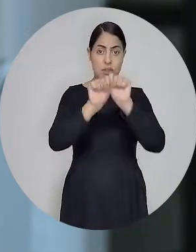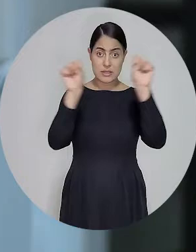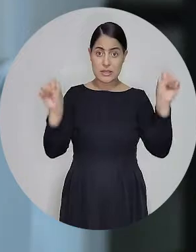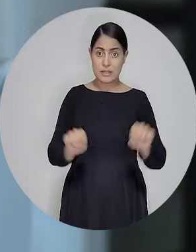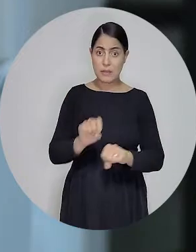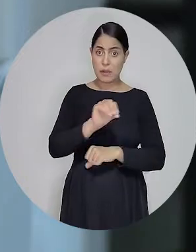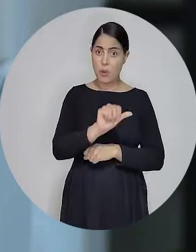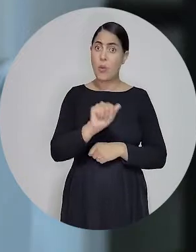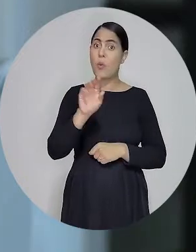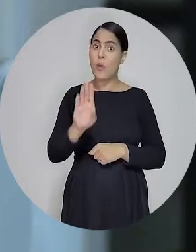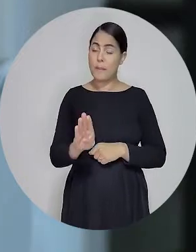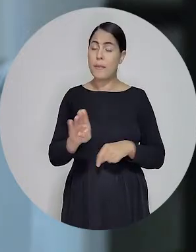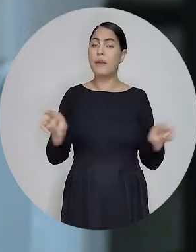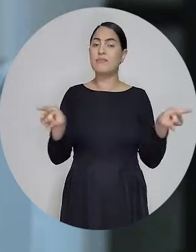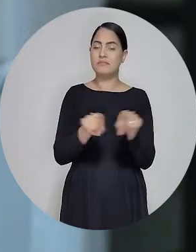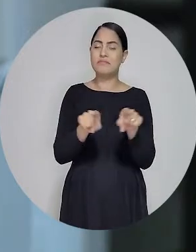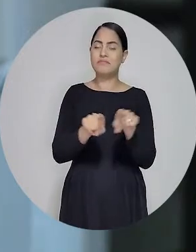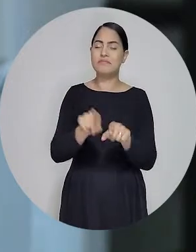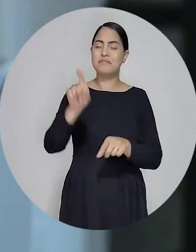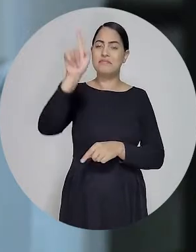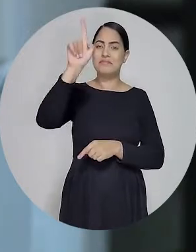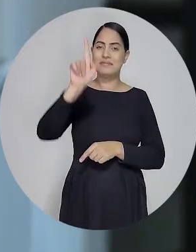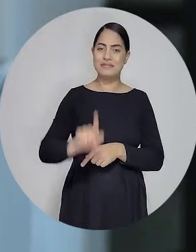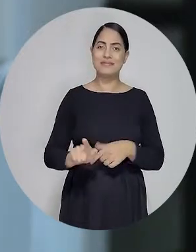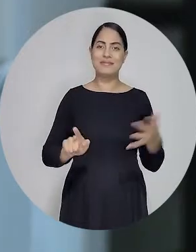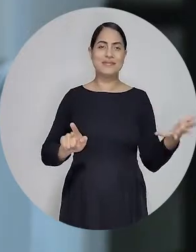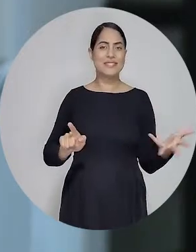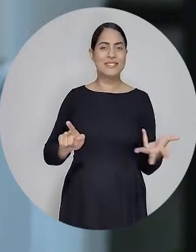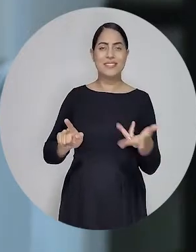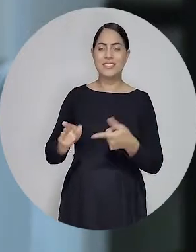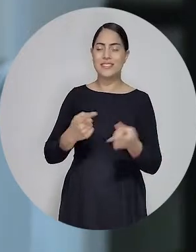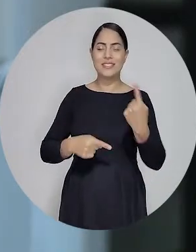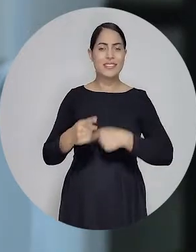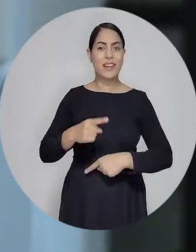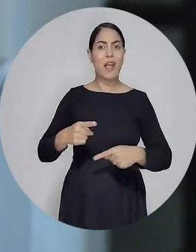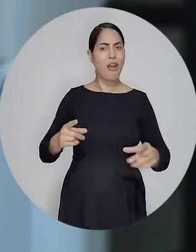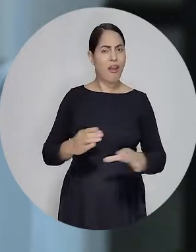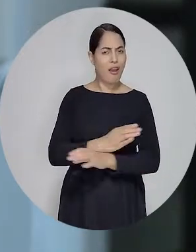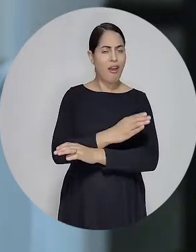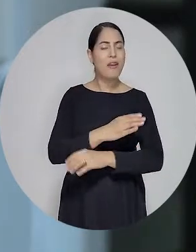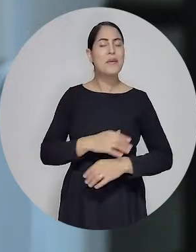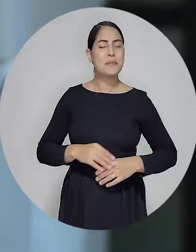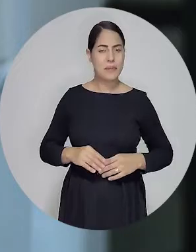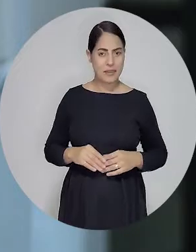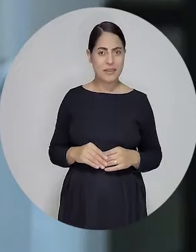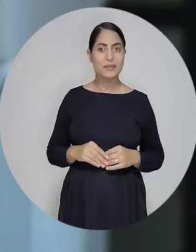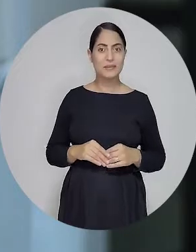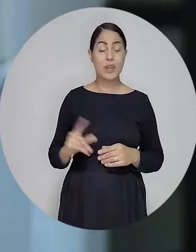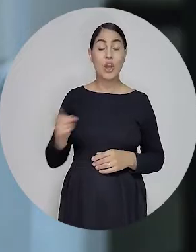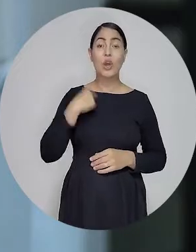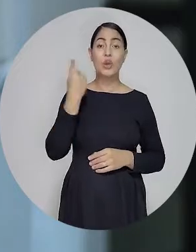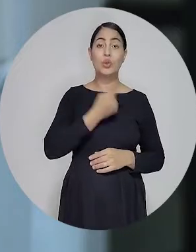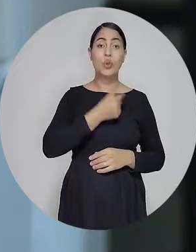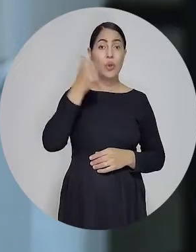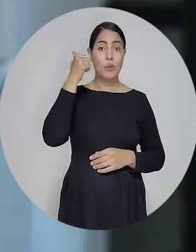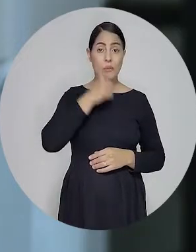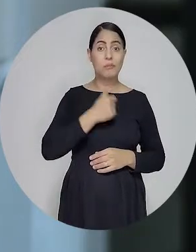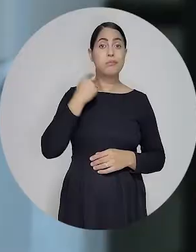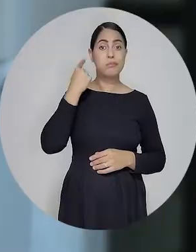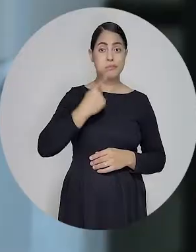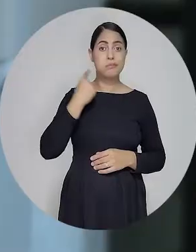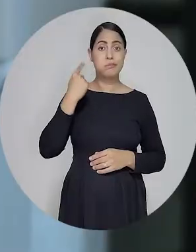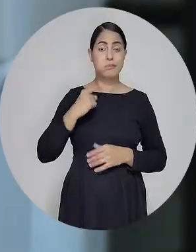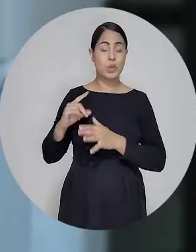pretendam trabalhar dentro do sistema da OAB, fornecendo assim uma gestão mais eficiente e mais